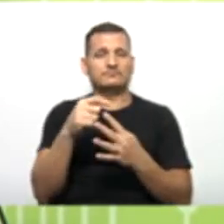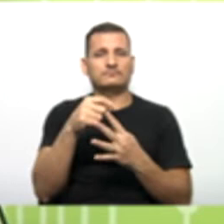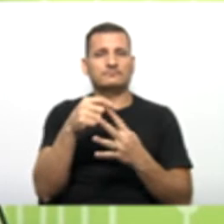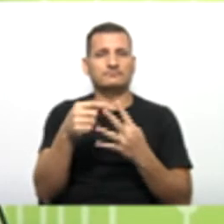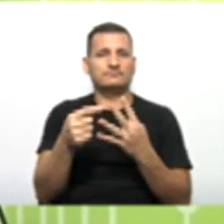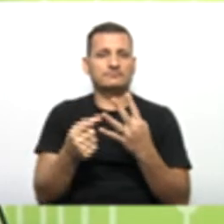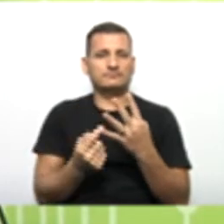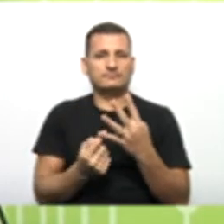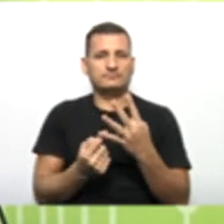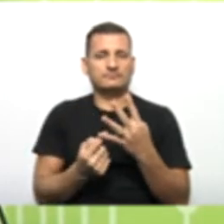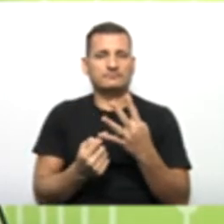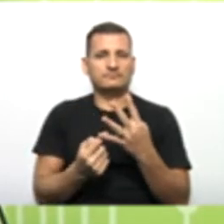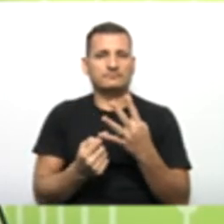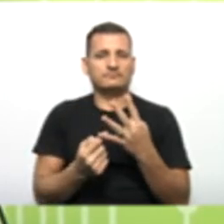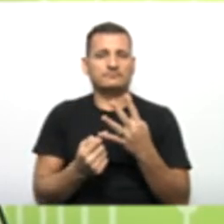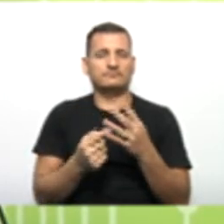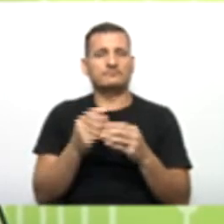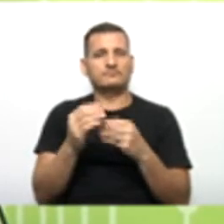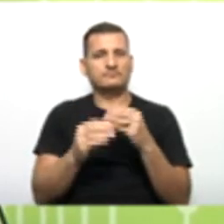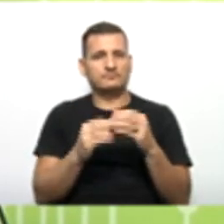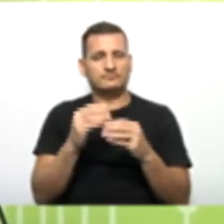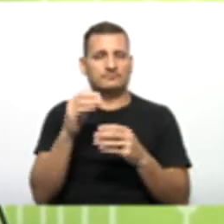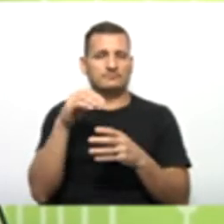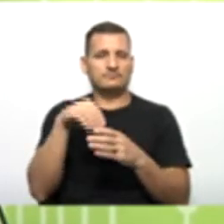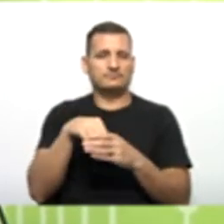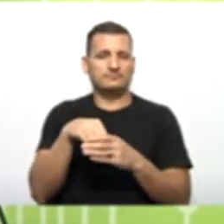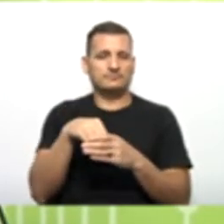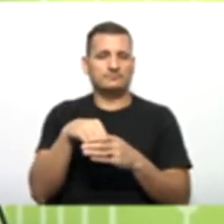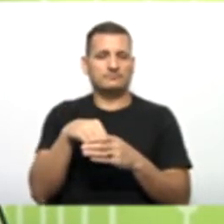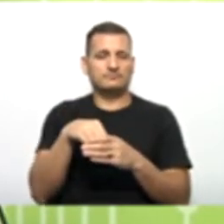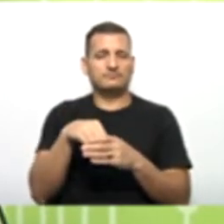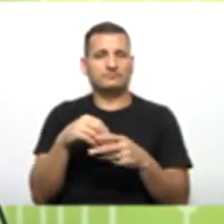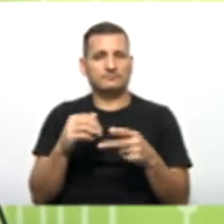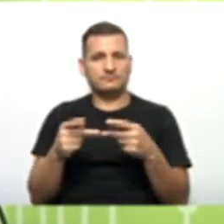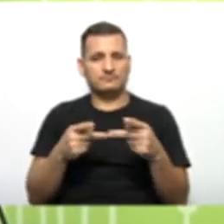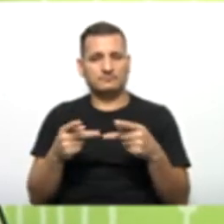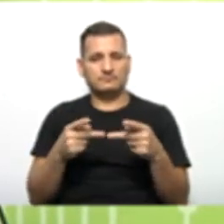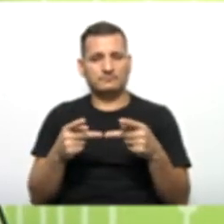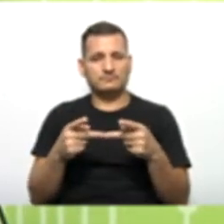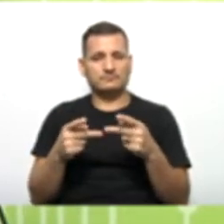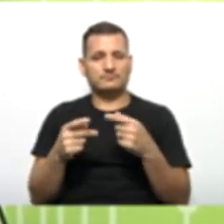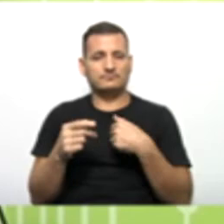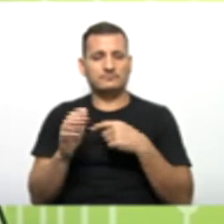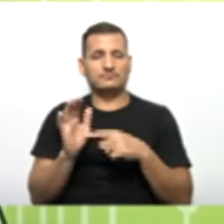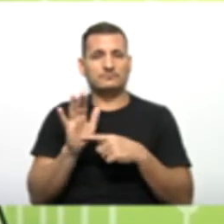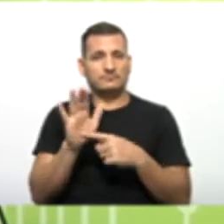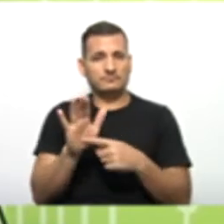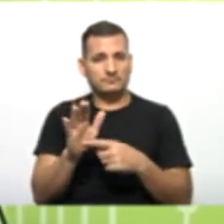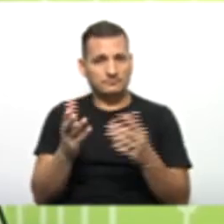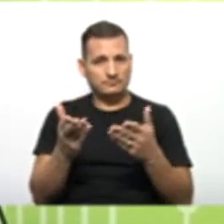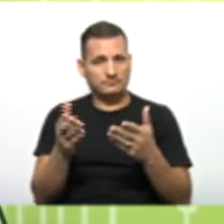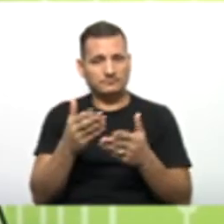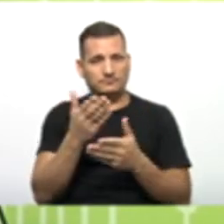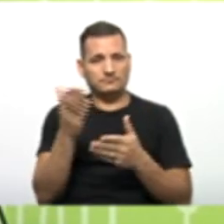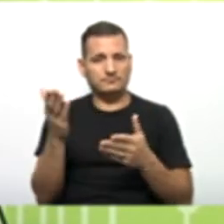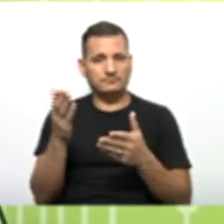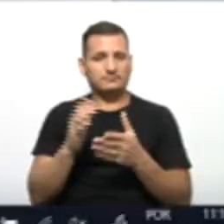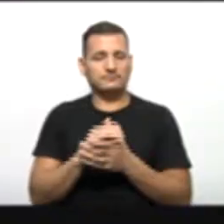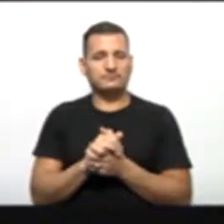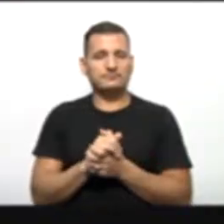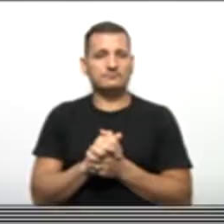do banco de dados dentro do do projeto eu vou mostrar pra vocês agora aqui no nosso